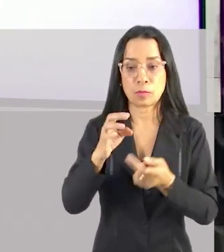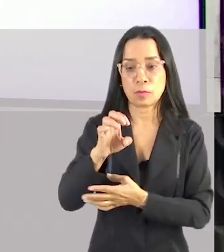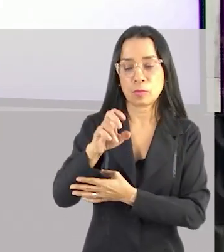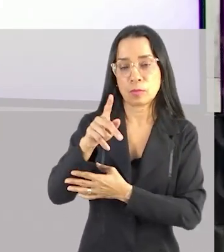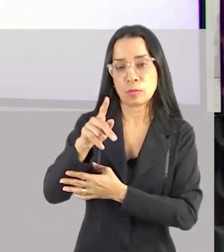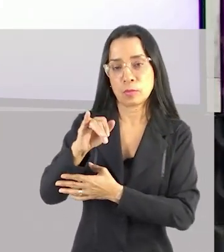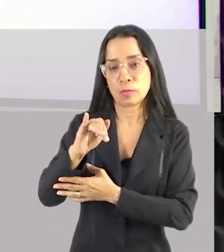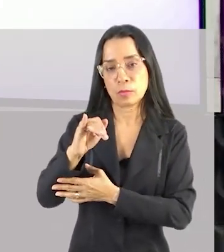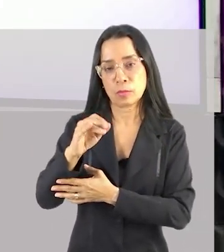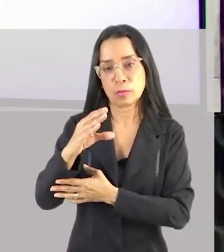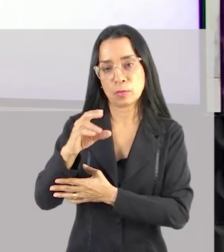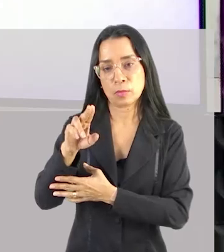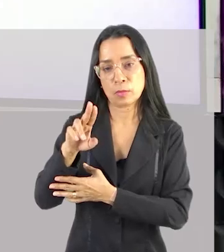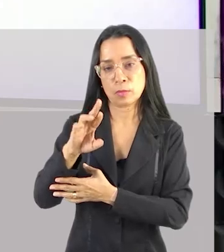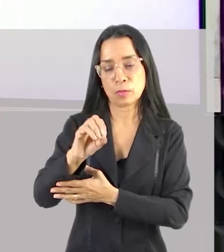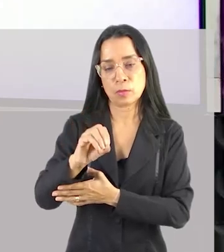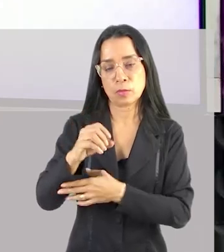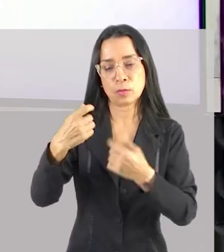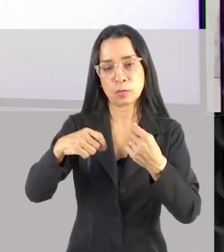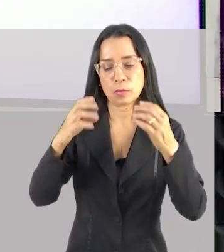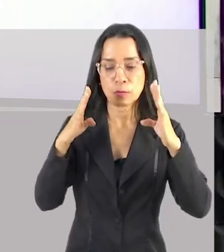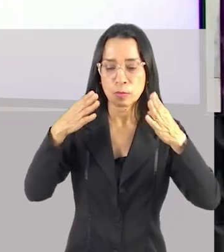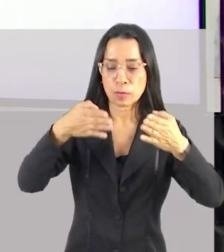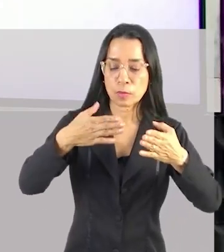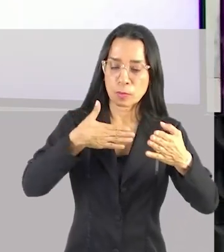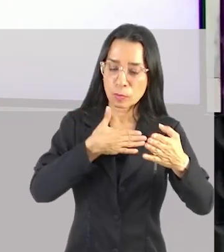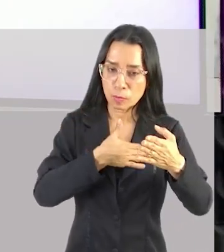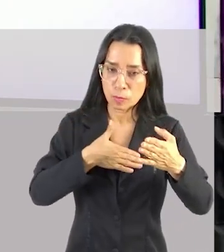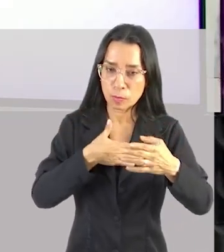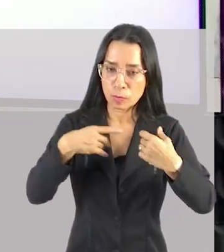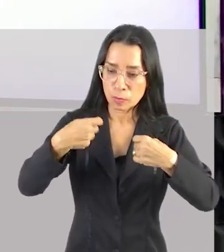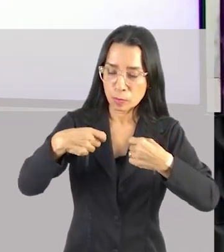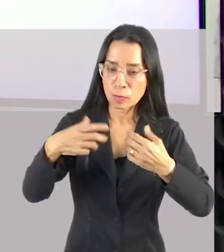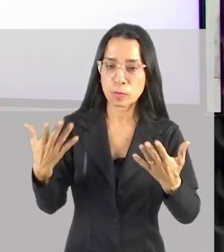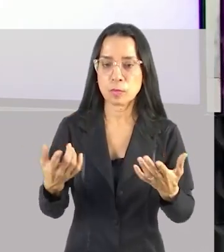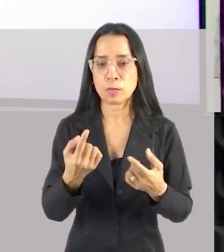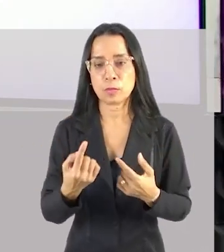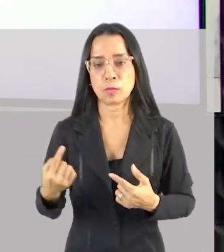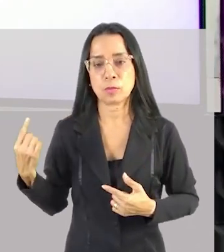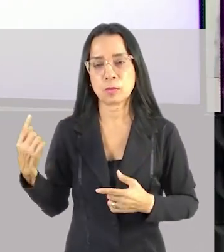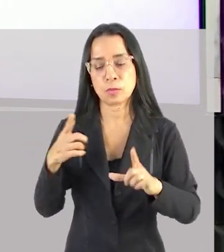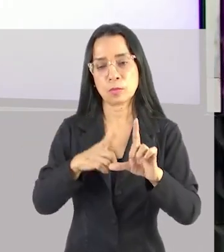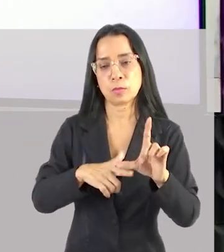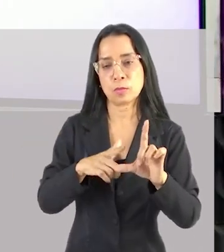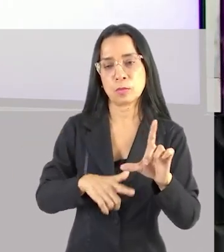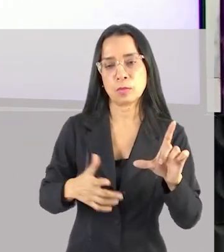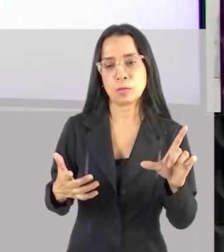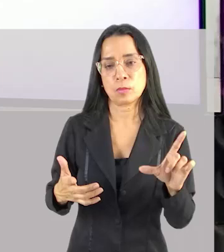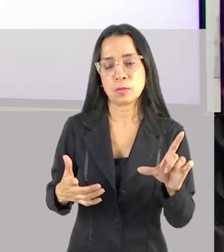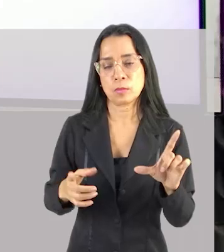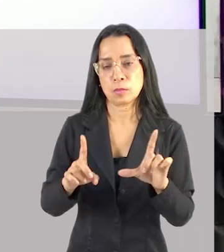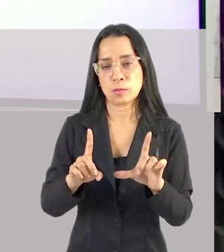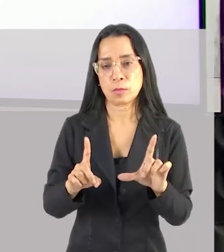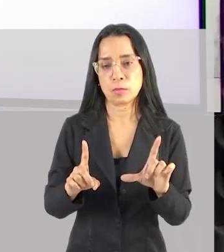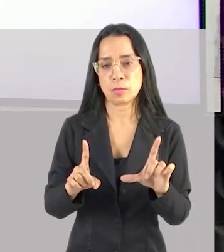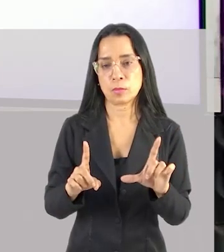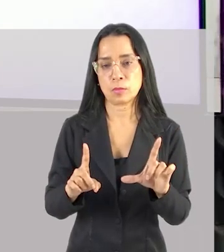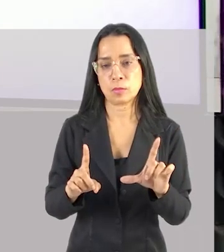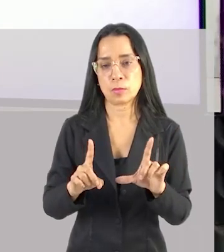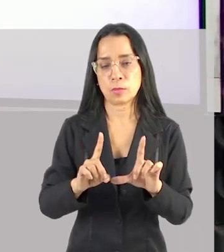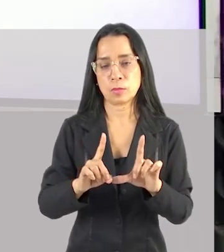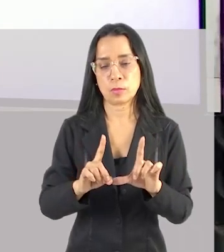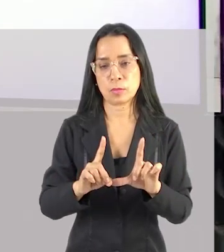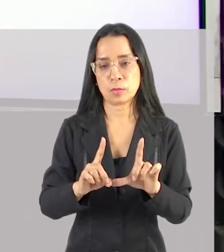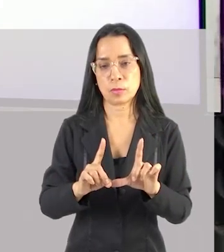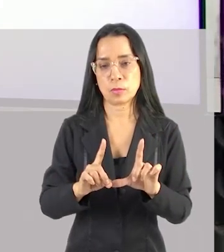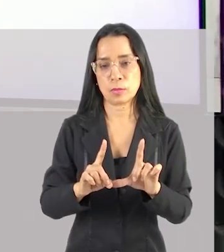Eu preciso me focar naqueles prazeres que são necessários, beleza? Então, letra C até agora é